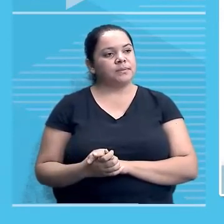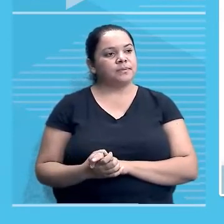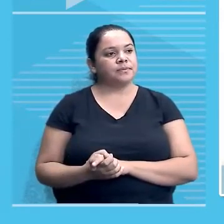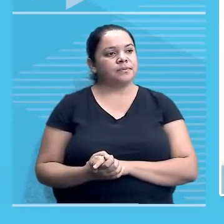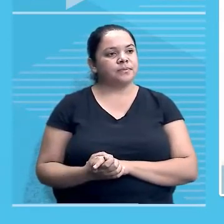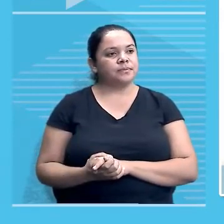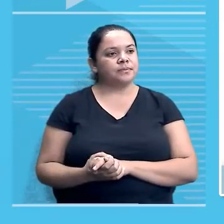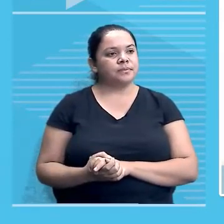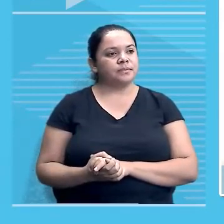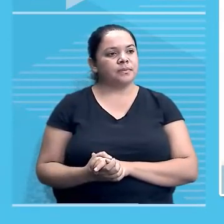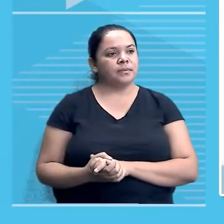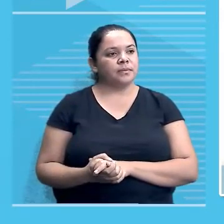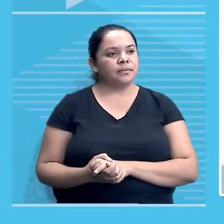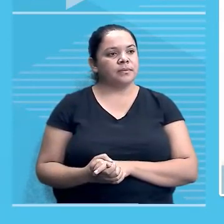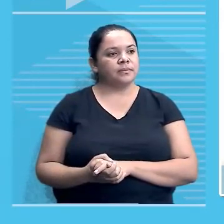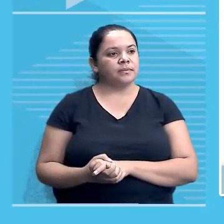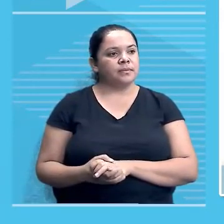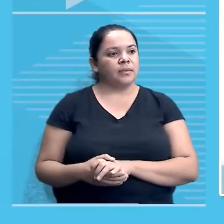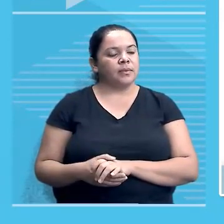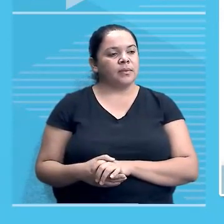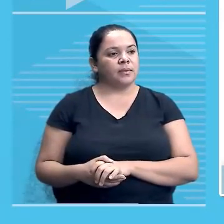passo.